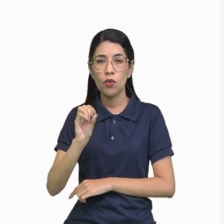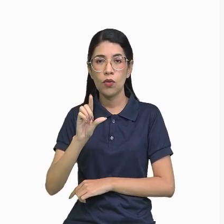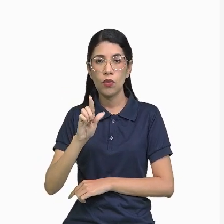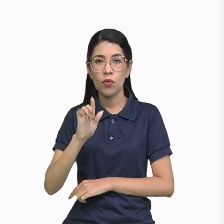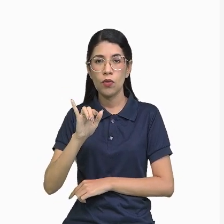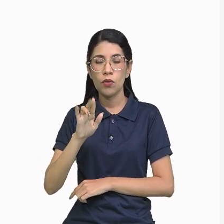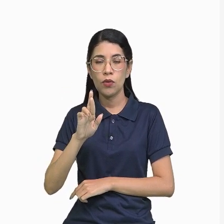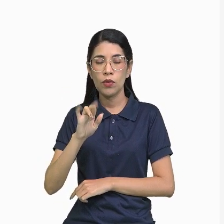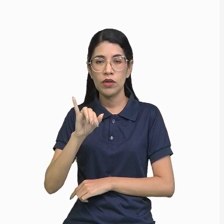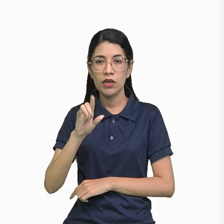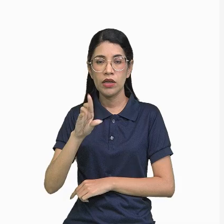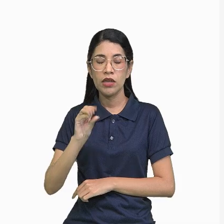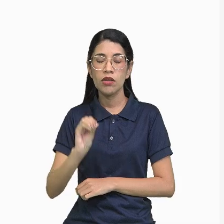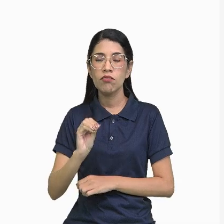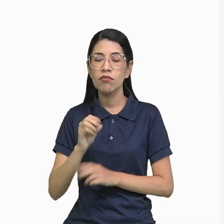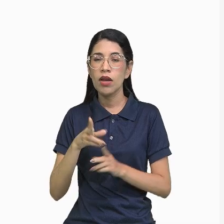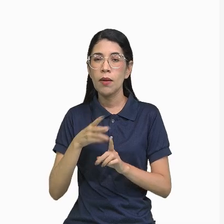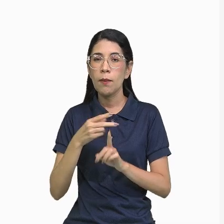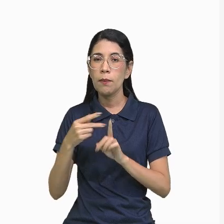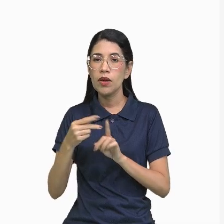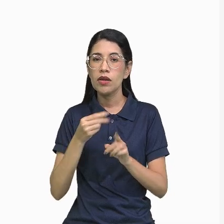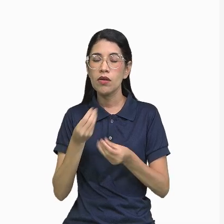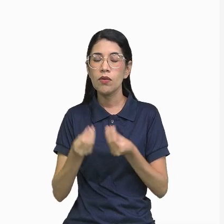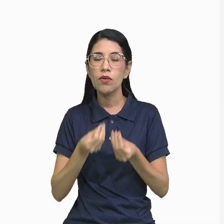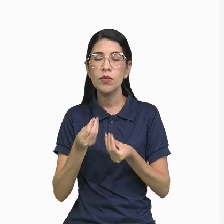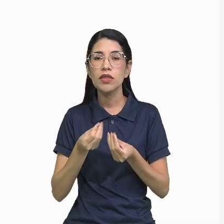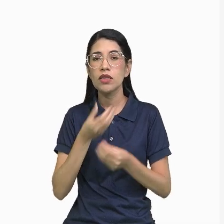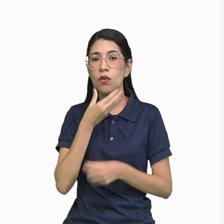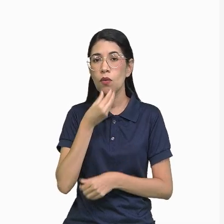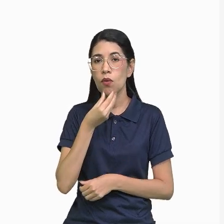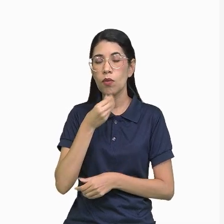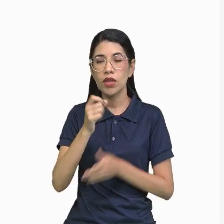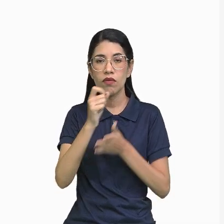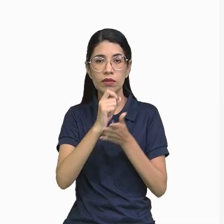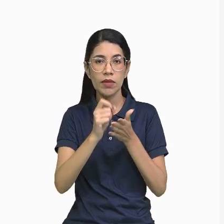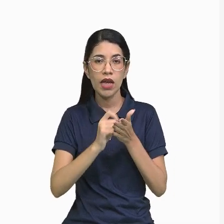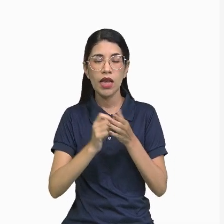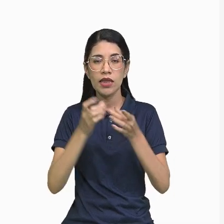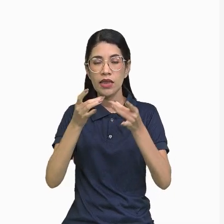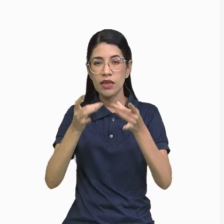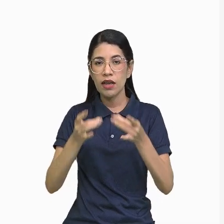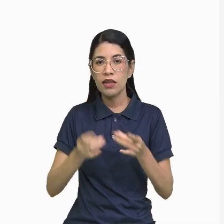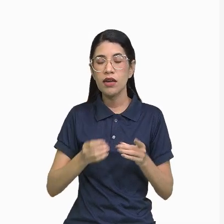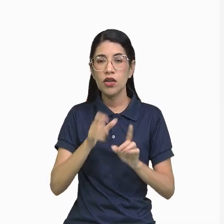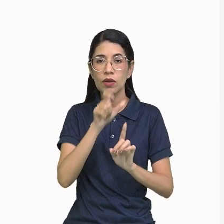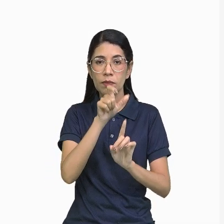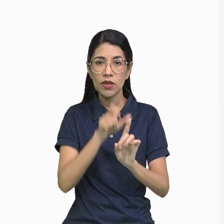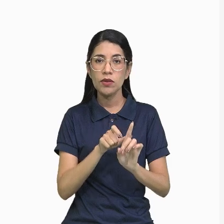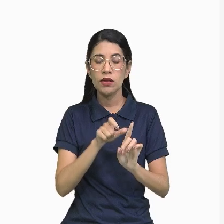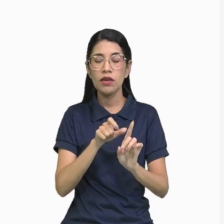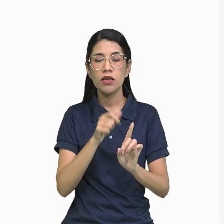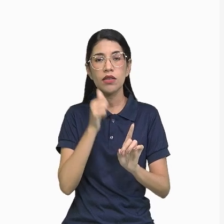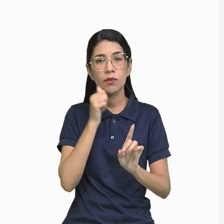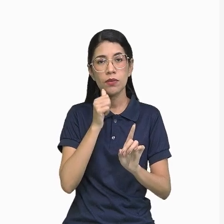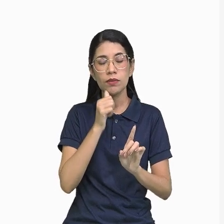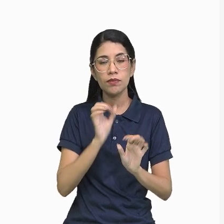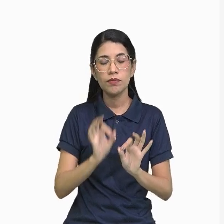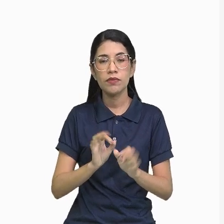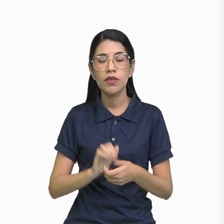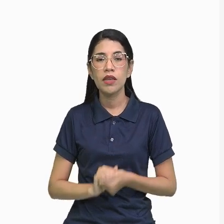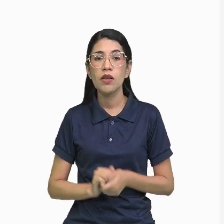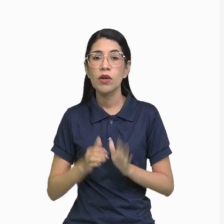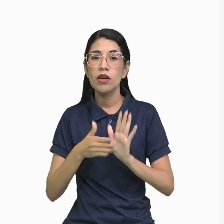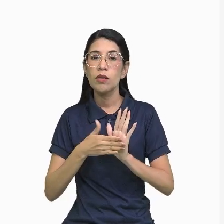isso com um olhar aí como se ele fosse um homem. E o que o narrador diz aí a respeito da obra? Proponho-me